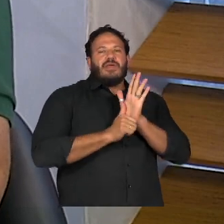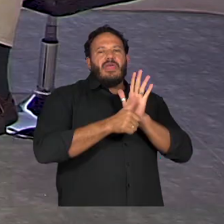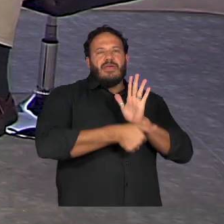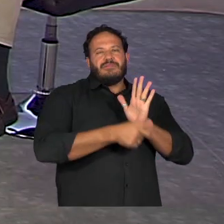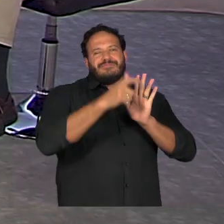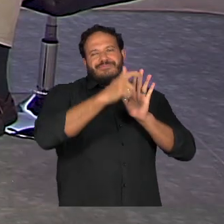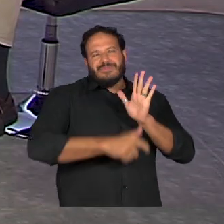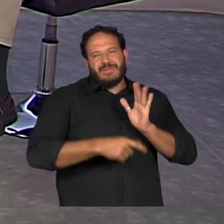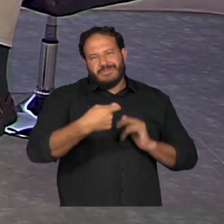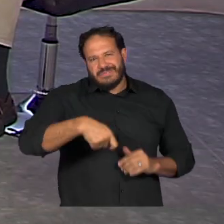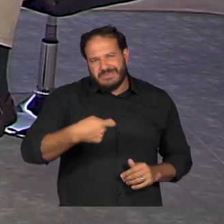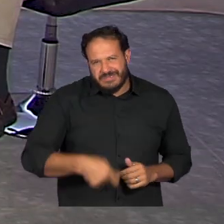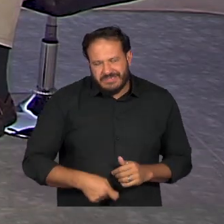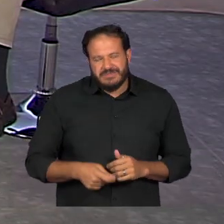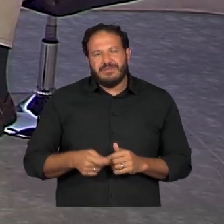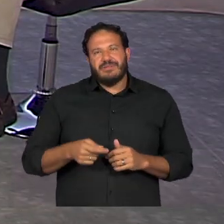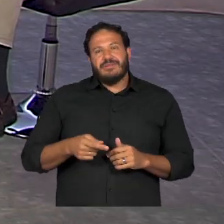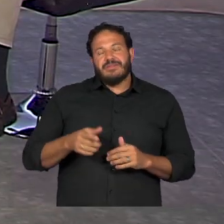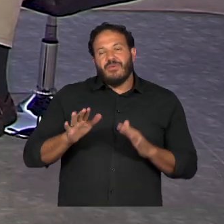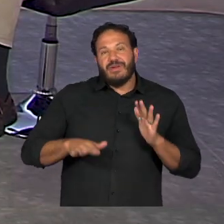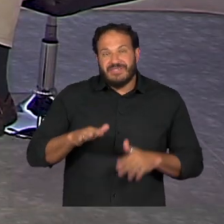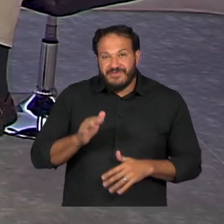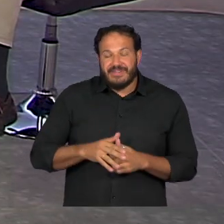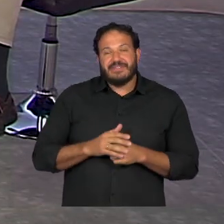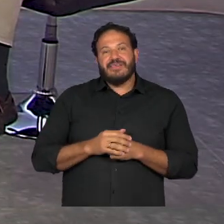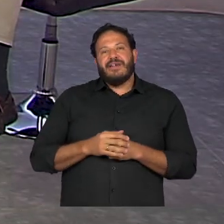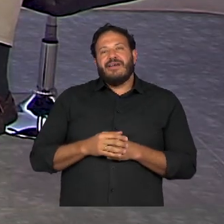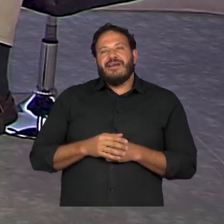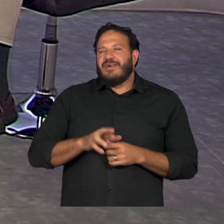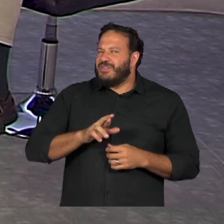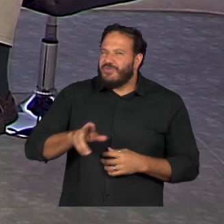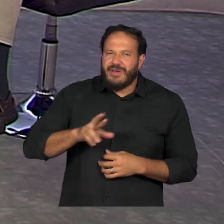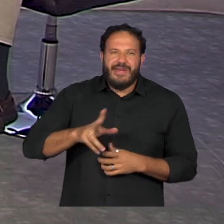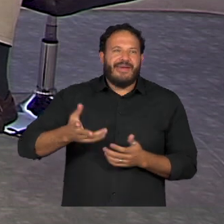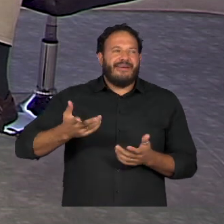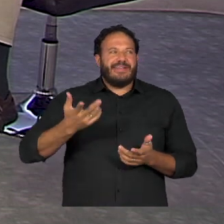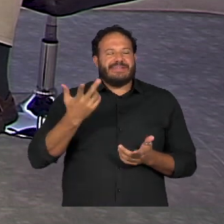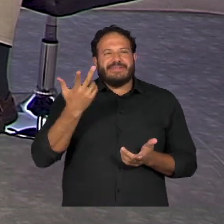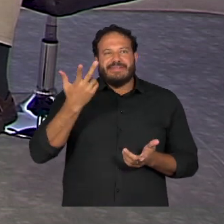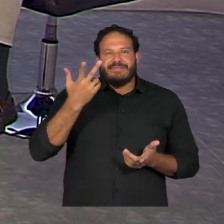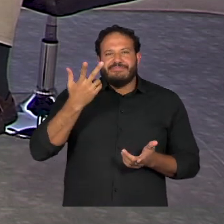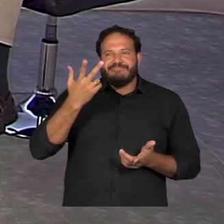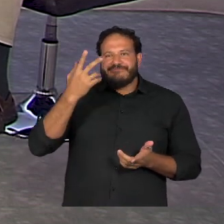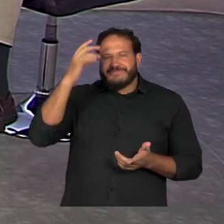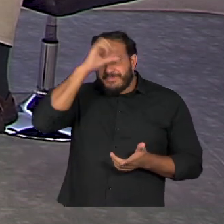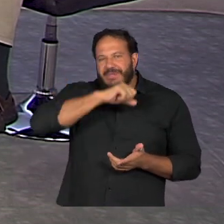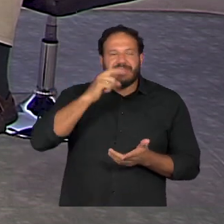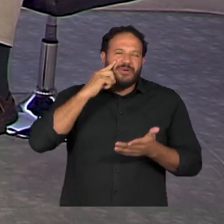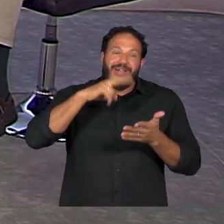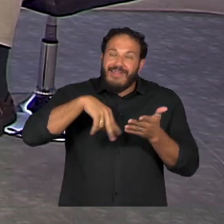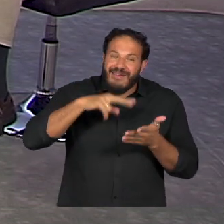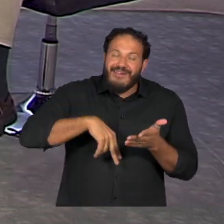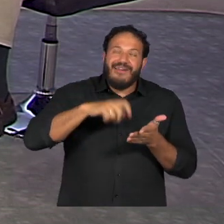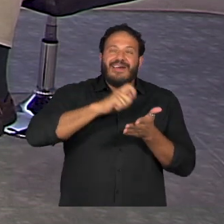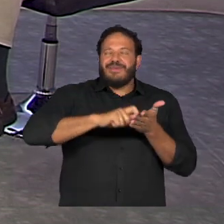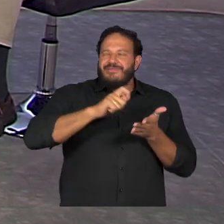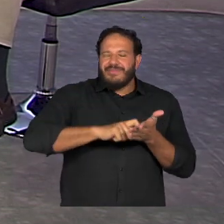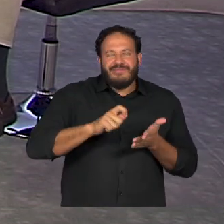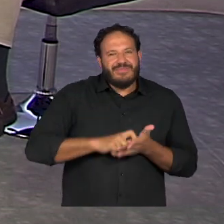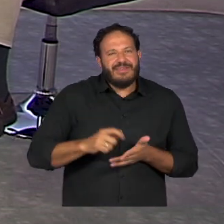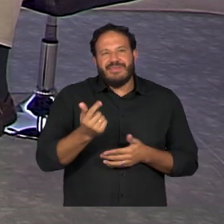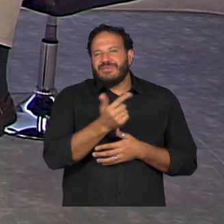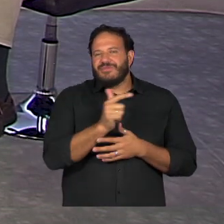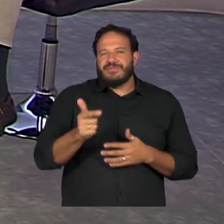desenvolver então às vezes eles chegam não são alfabetizados não têm aquela educação formal e